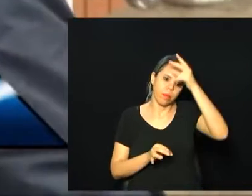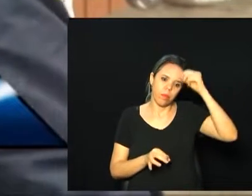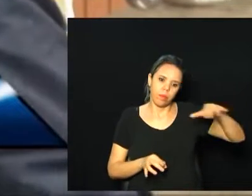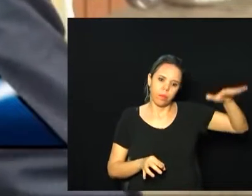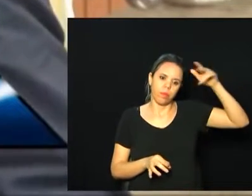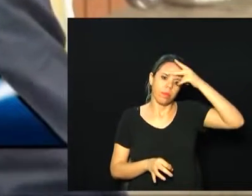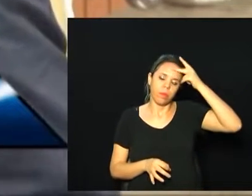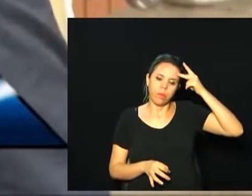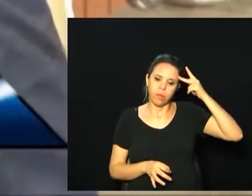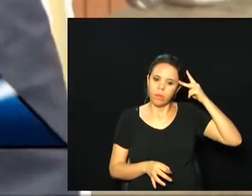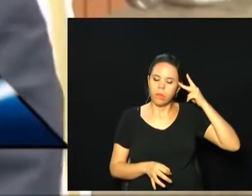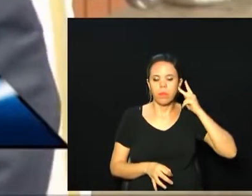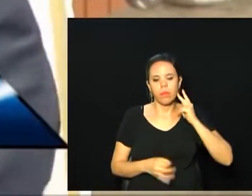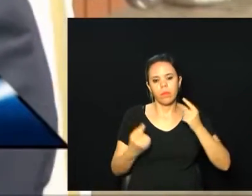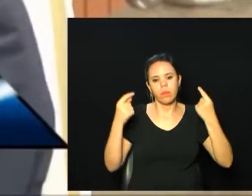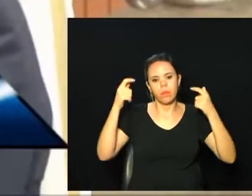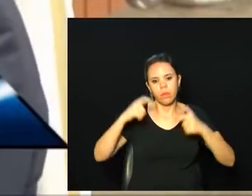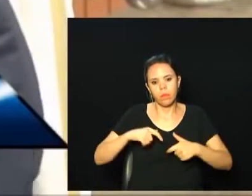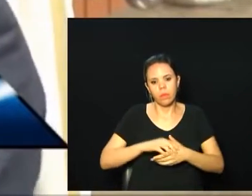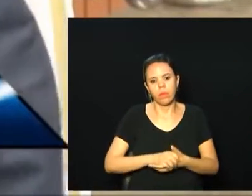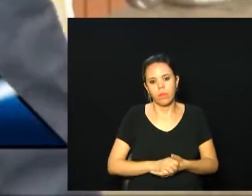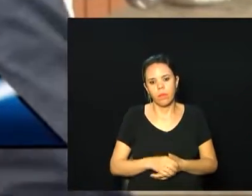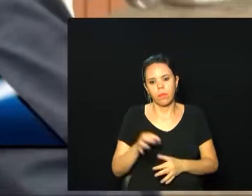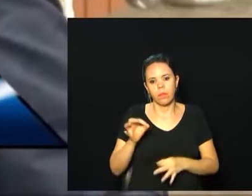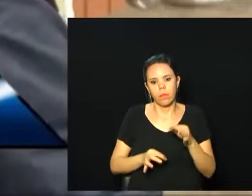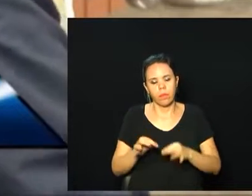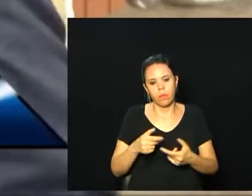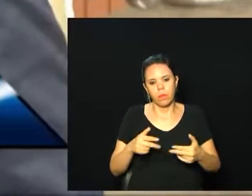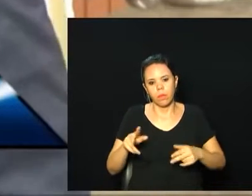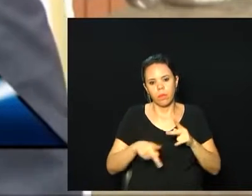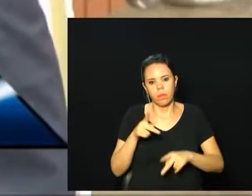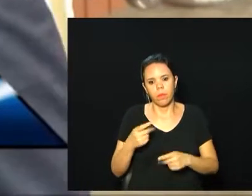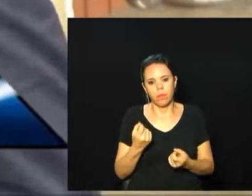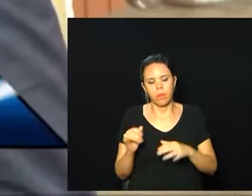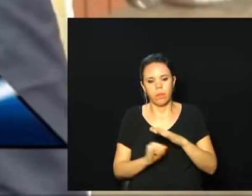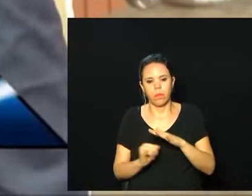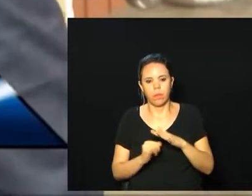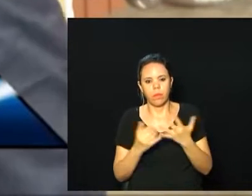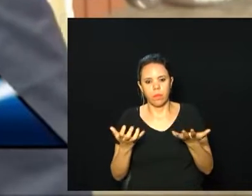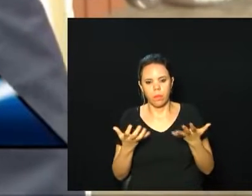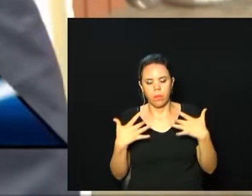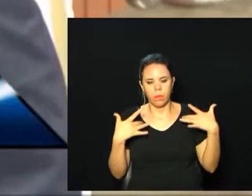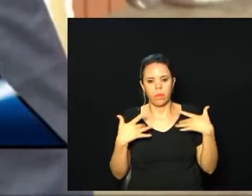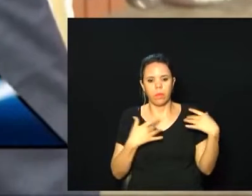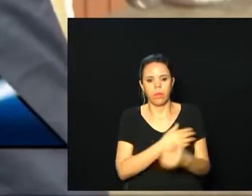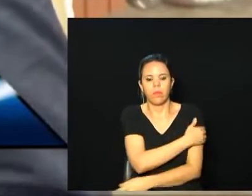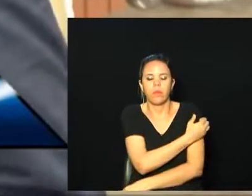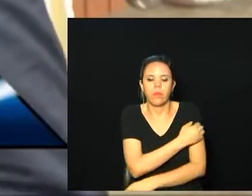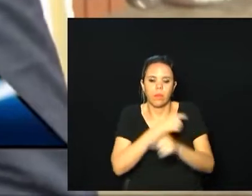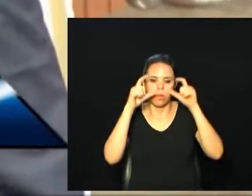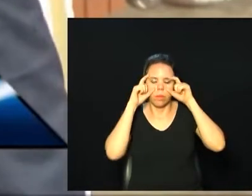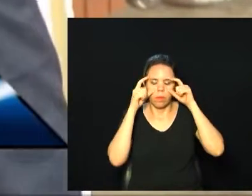as pessoas, tanto pessoas físicas quanto pessoas jurídicas, aí algumas entidades que queiram doar óculos,